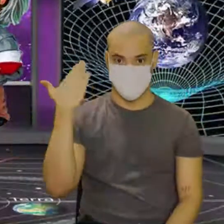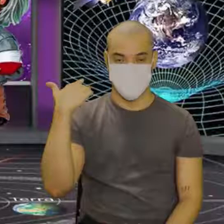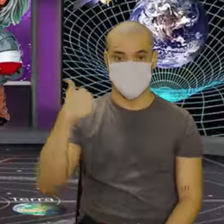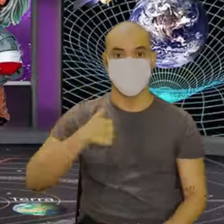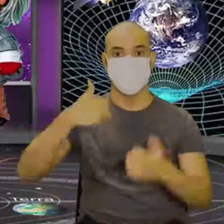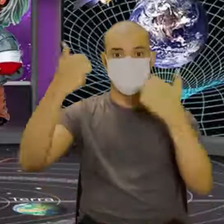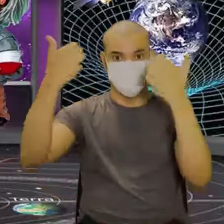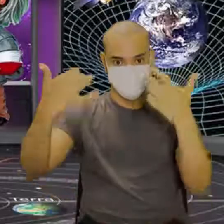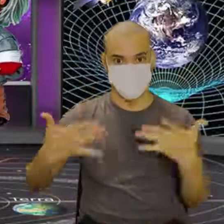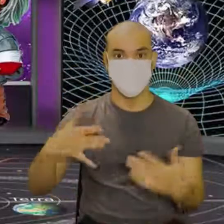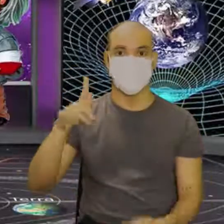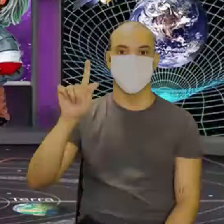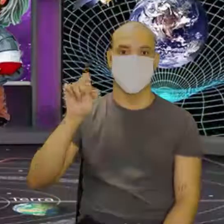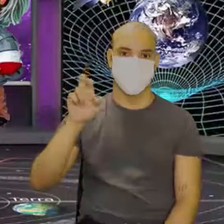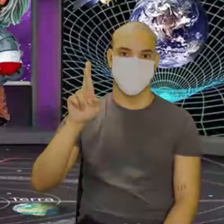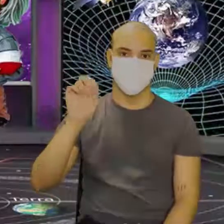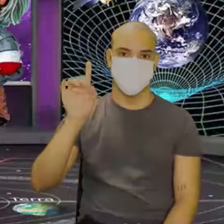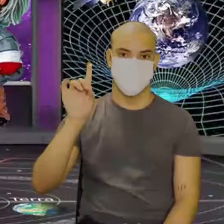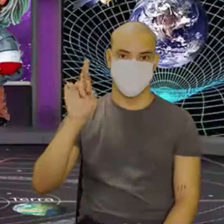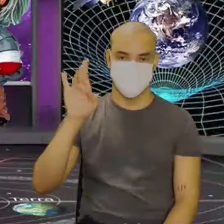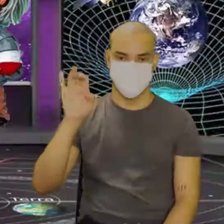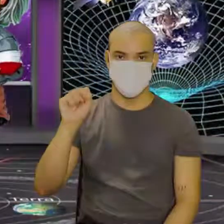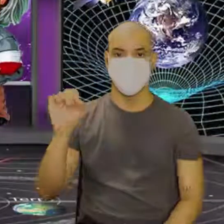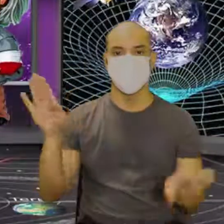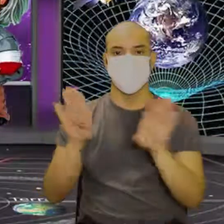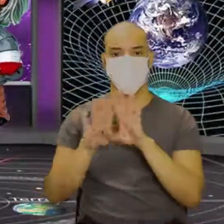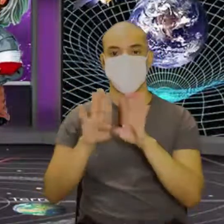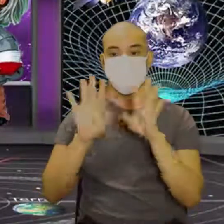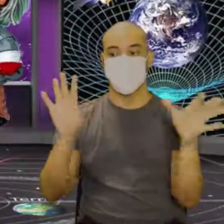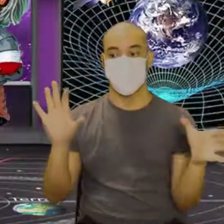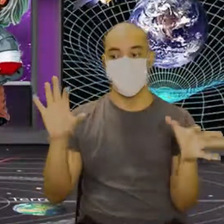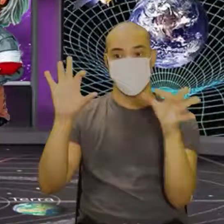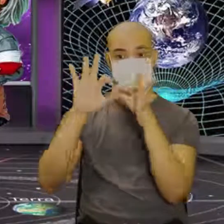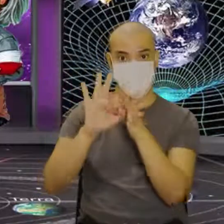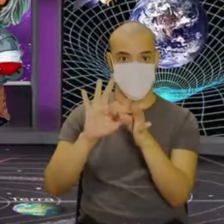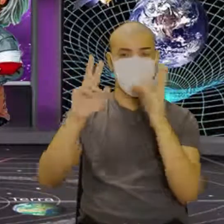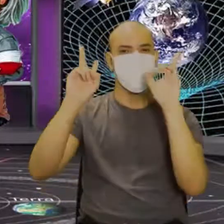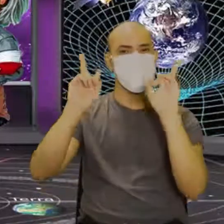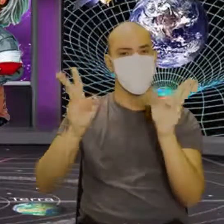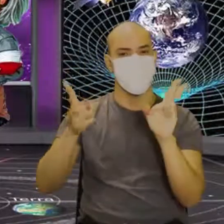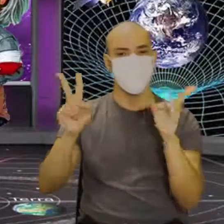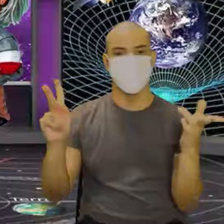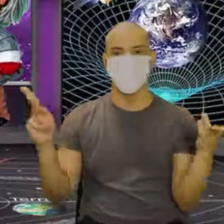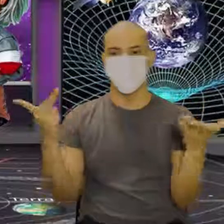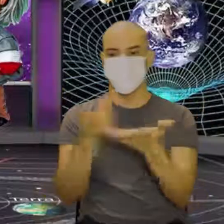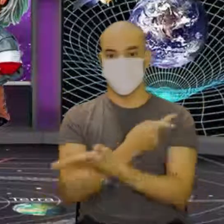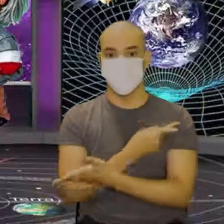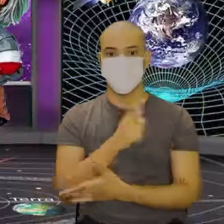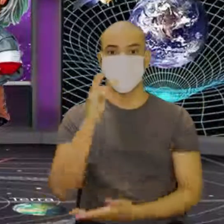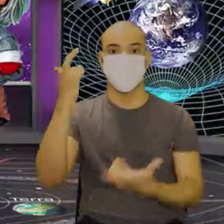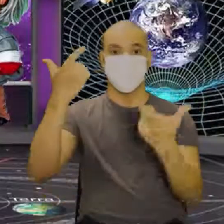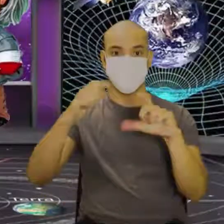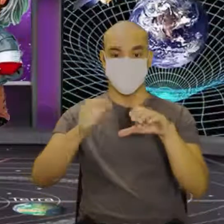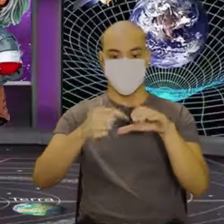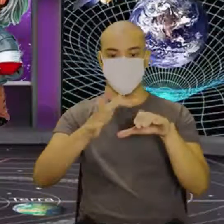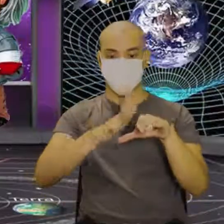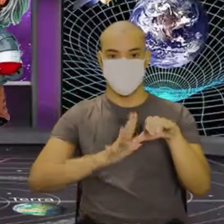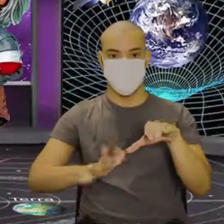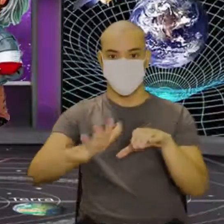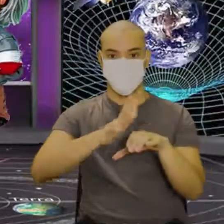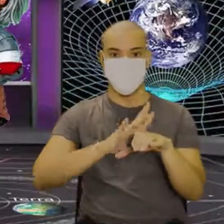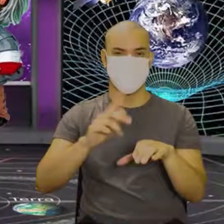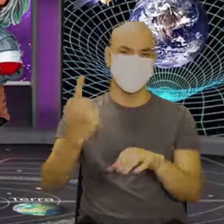de geradores. Falamos de associação de geradores, que da mesma maneira que lá em circuitos elétricos,